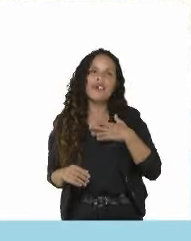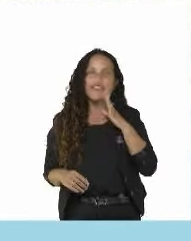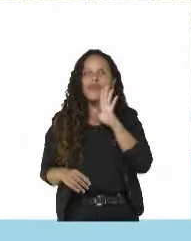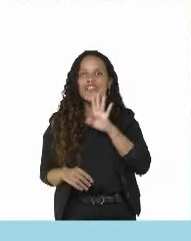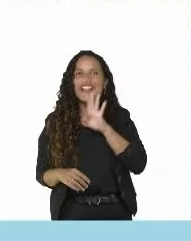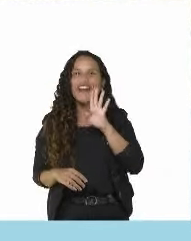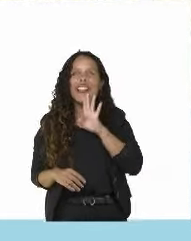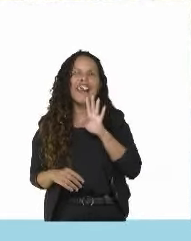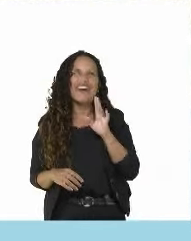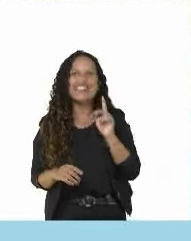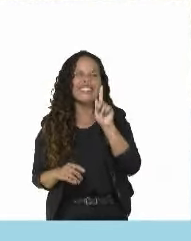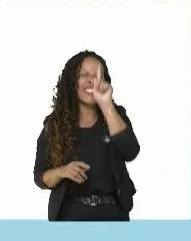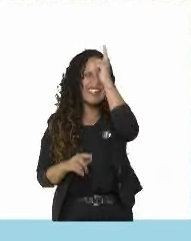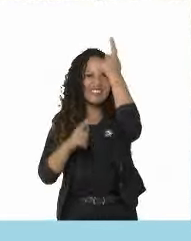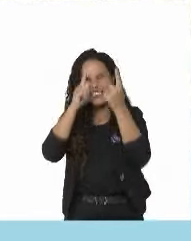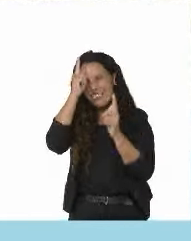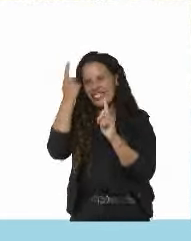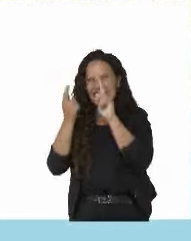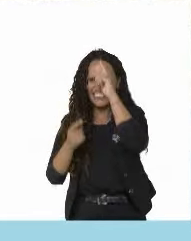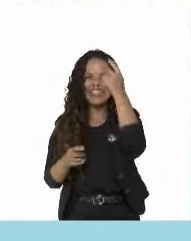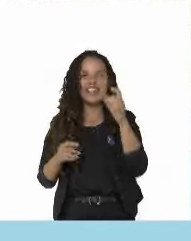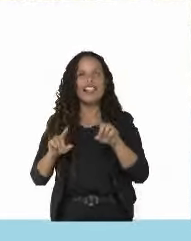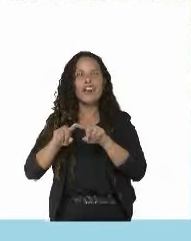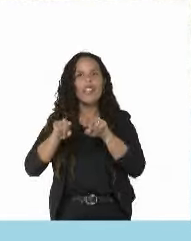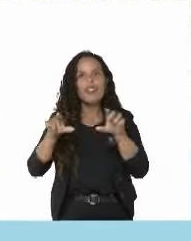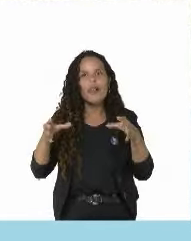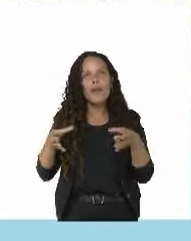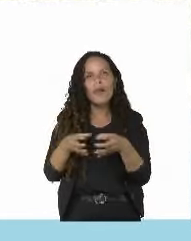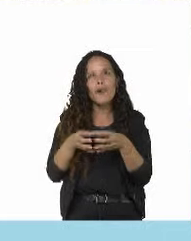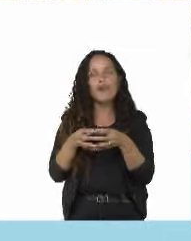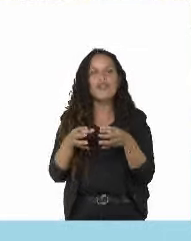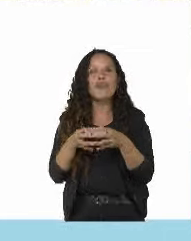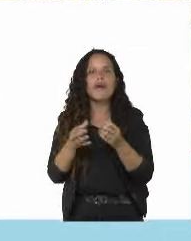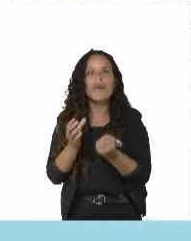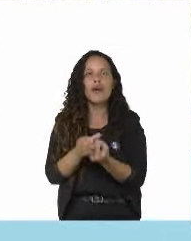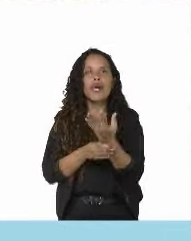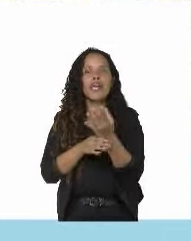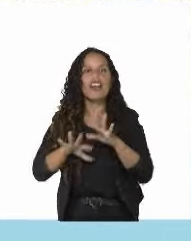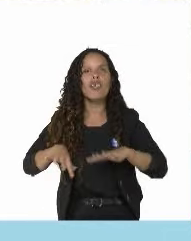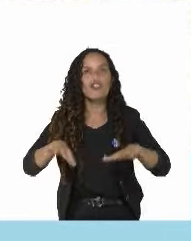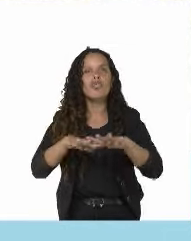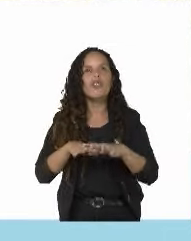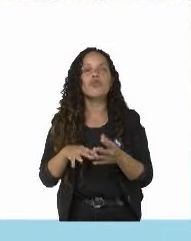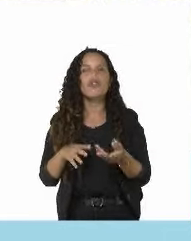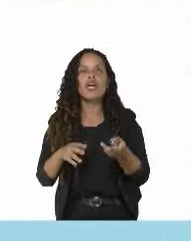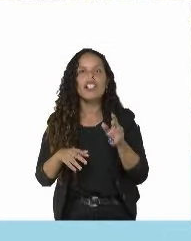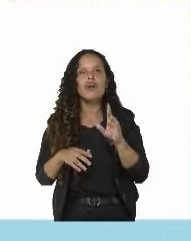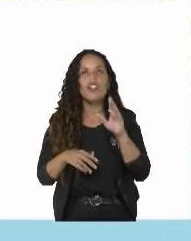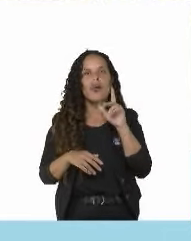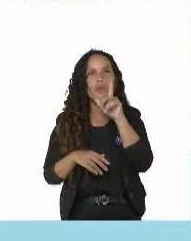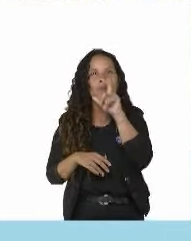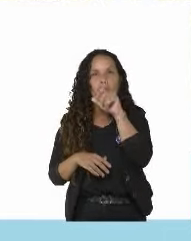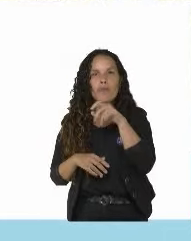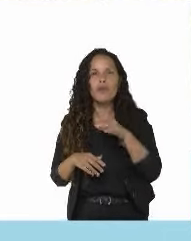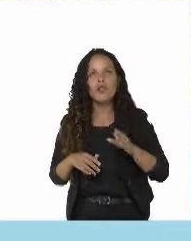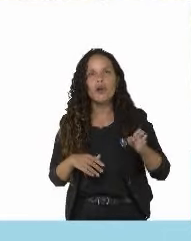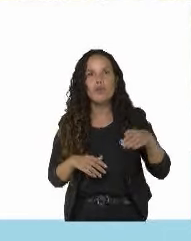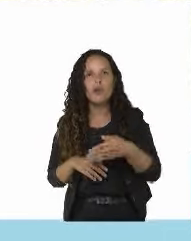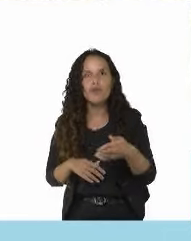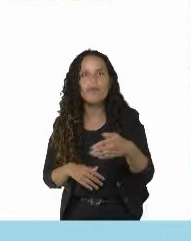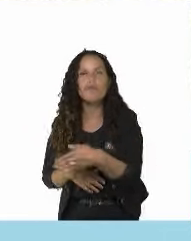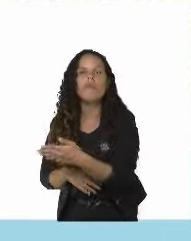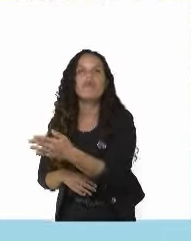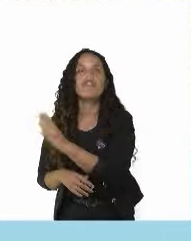vai pirando, vai inventando. Essa foi uma coleção que eu fiz toda com essa temática dos peixes, das algas. Meu trabalho